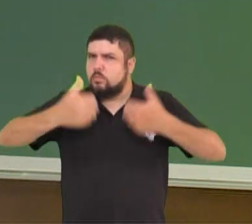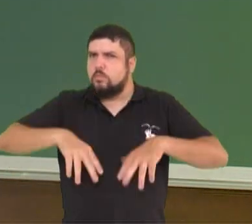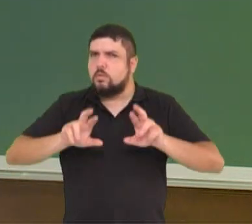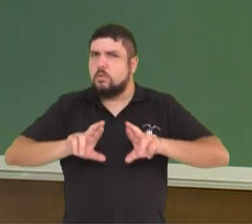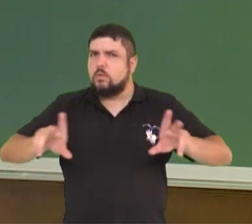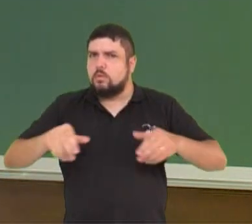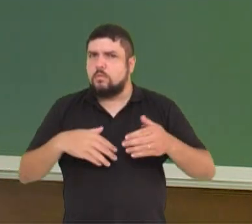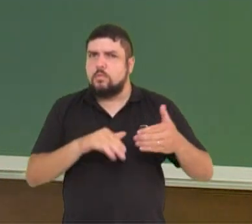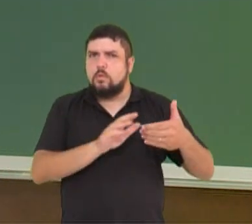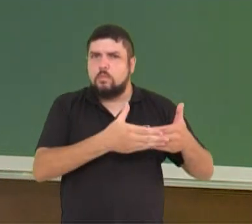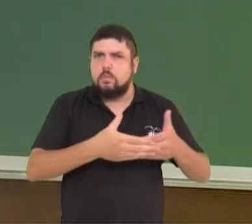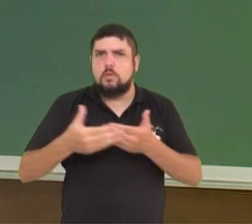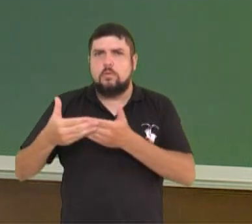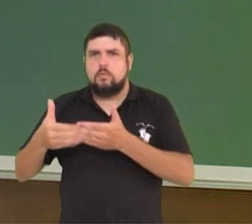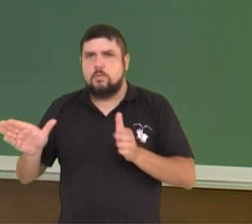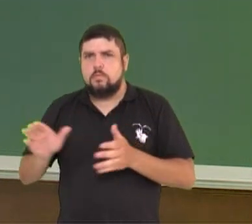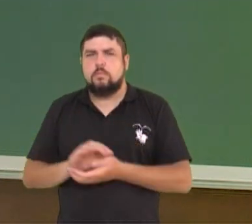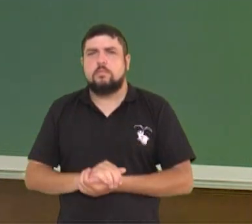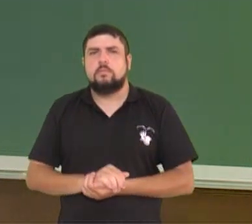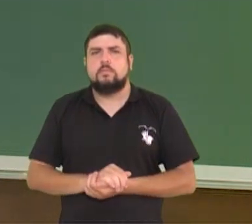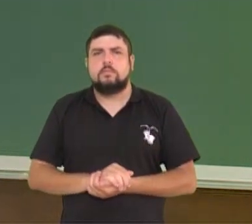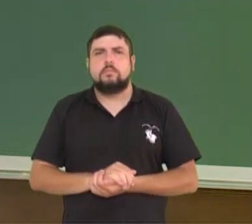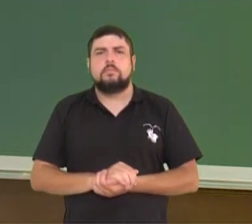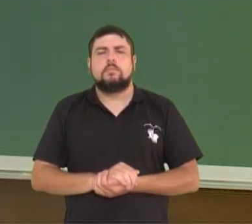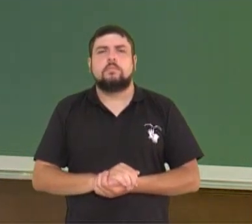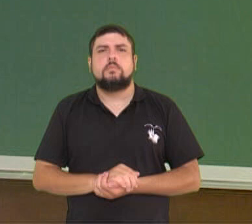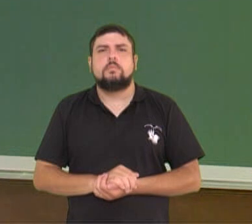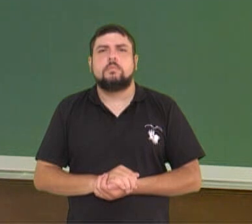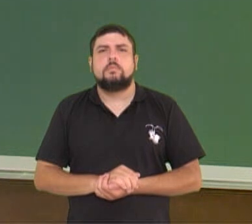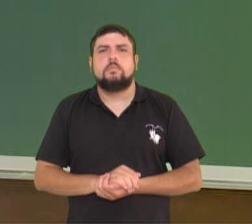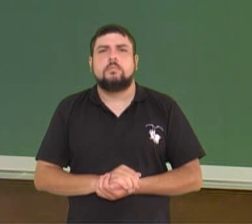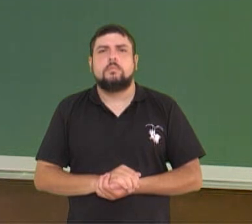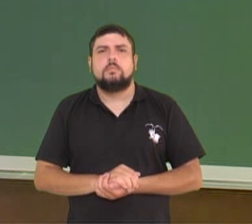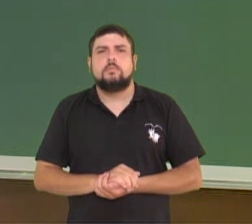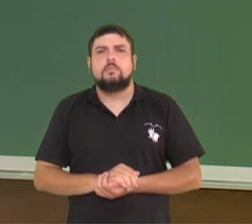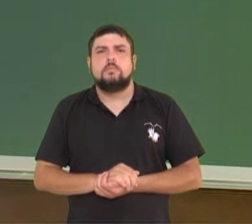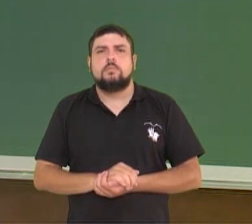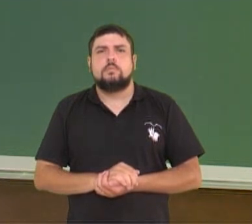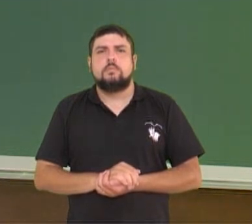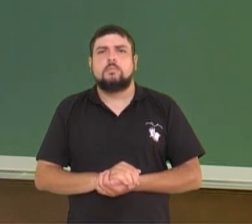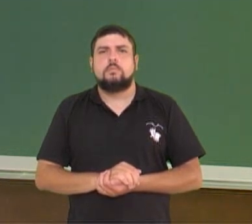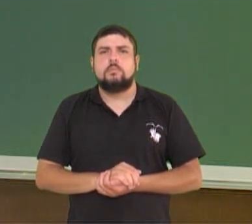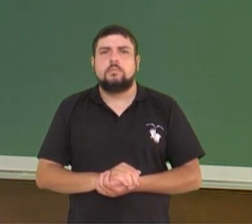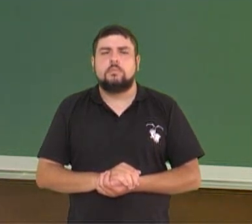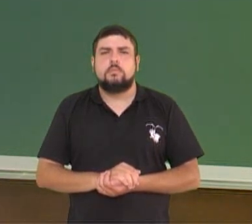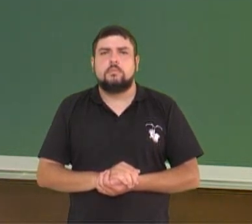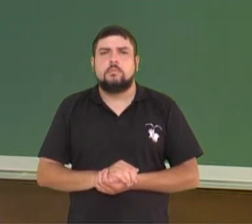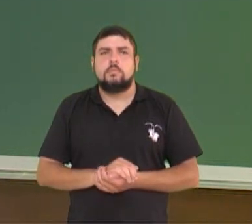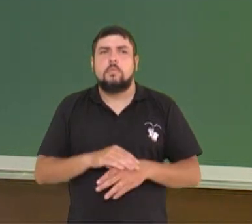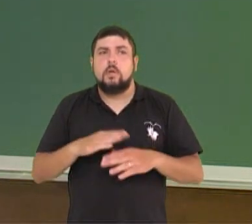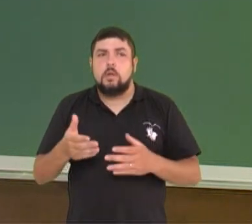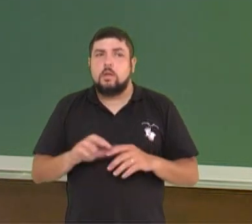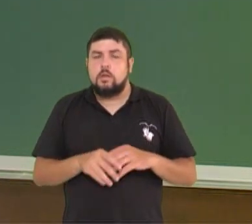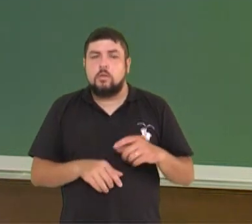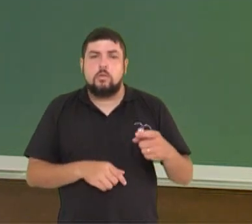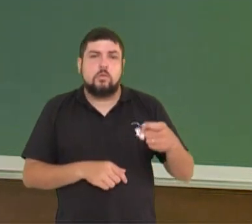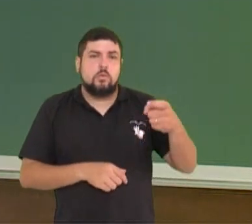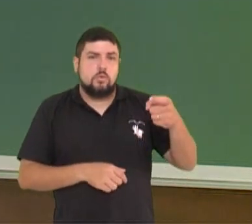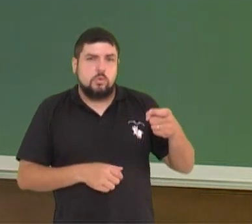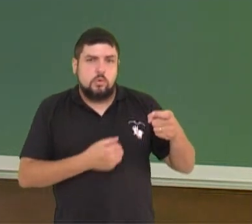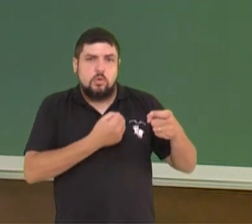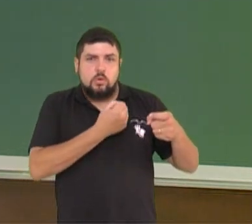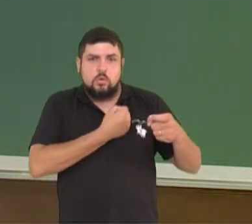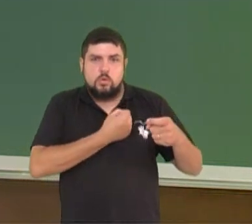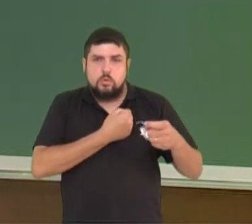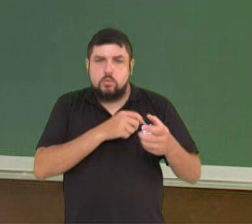aí na sequência. Aqui por compreensão, x é um número real, quer dizer todos os valores x que estão dentro do intervalo.